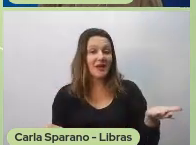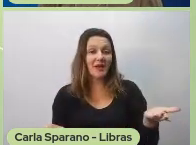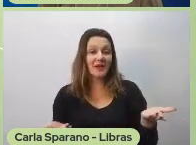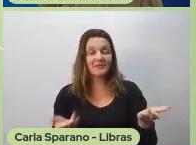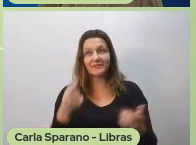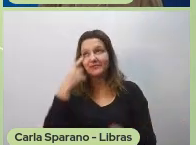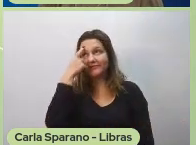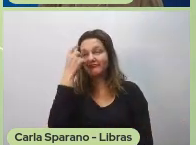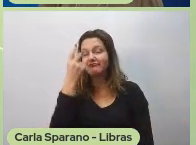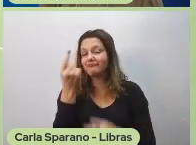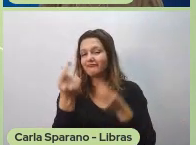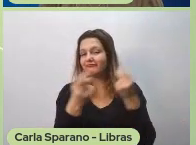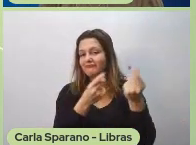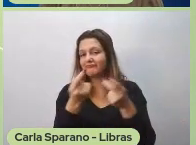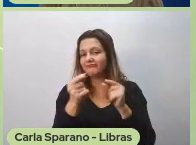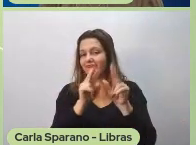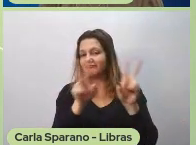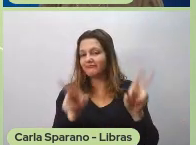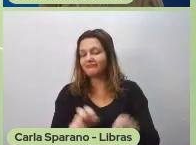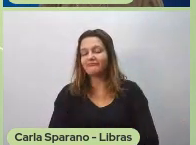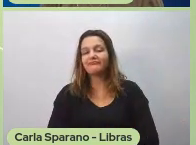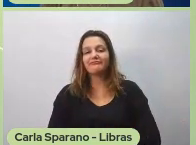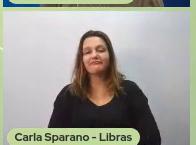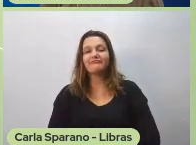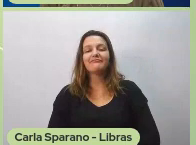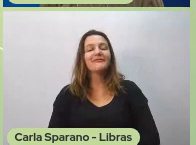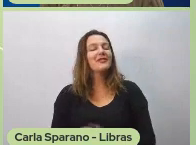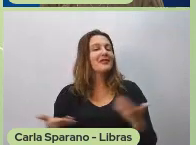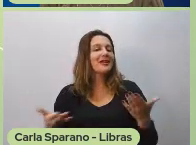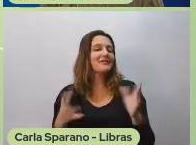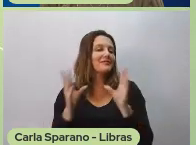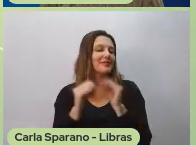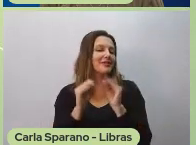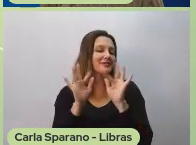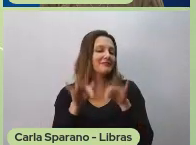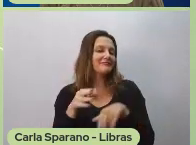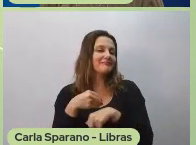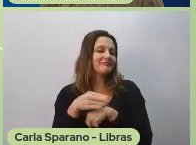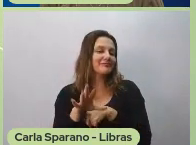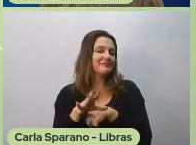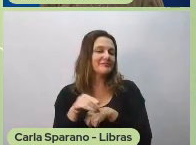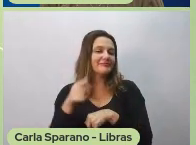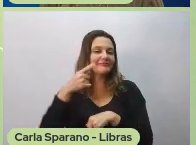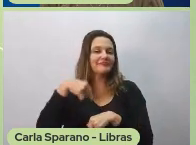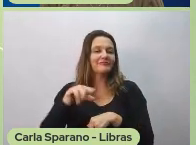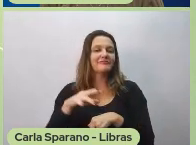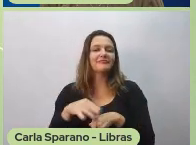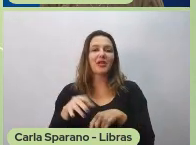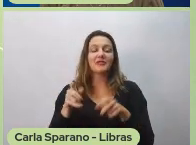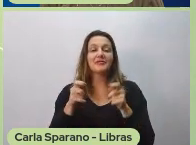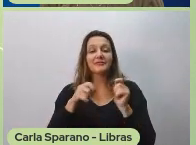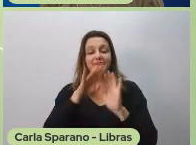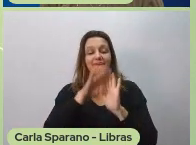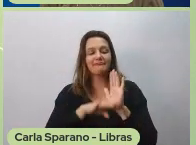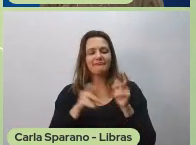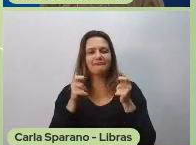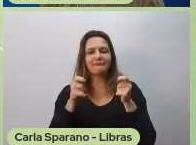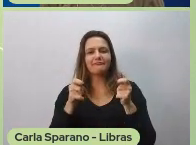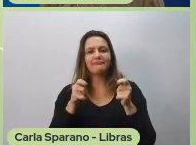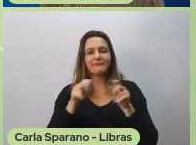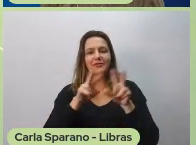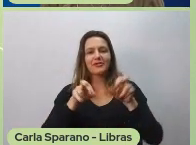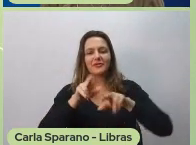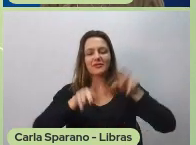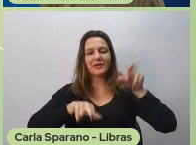insights sobre o tema, e eu queria fechar com uma mensagem que é a mensagem do nosso manifesto de diversidade, né? Mais